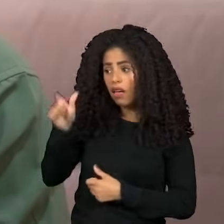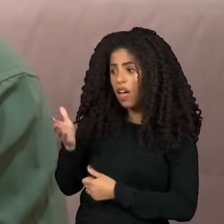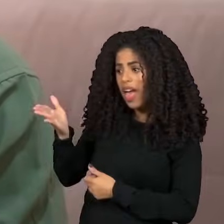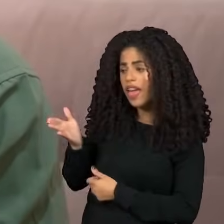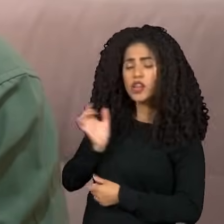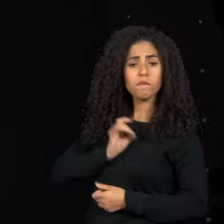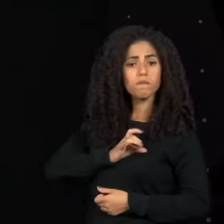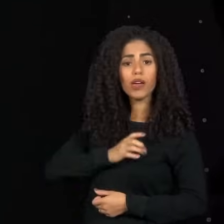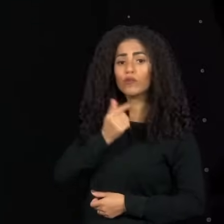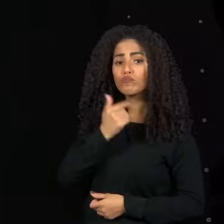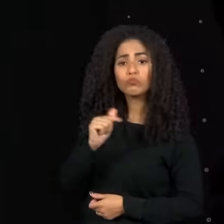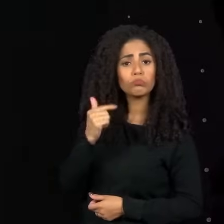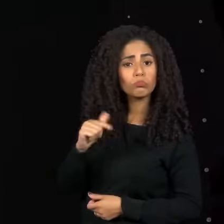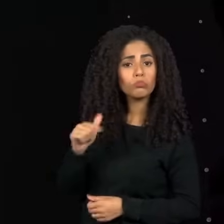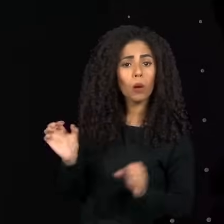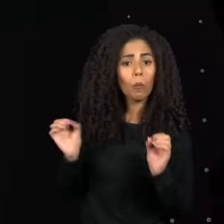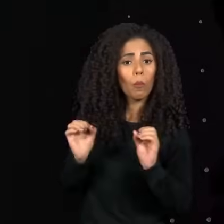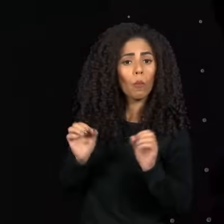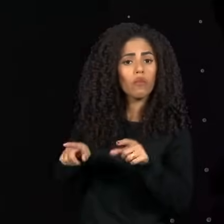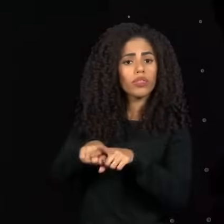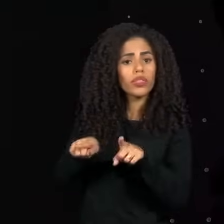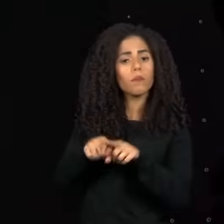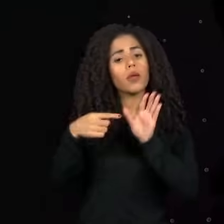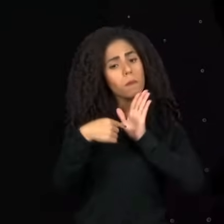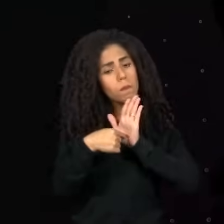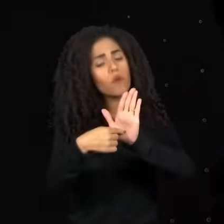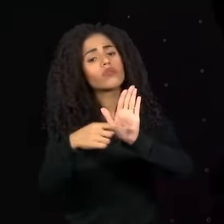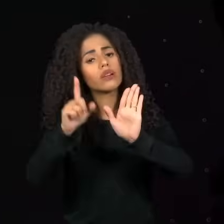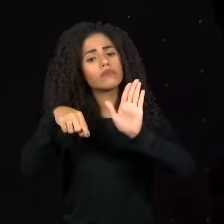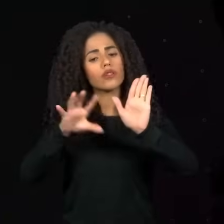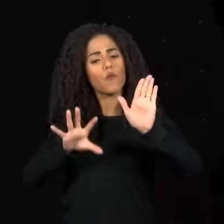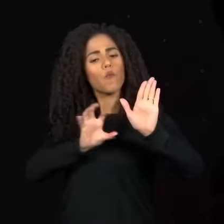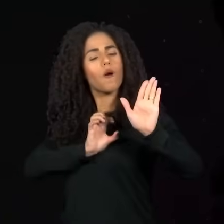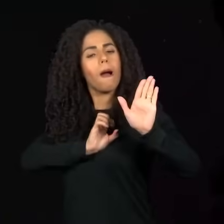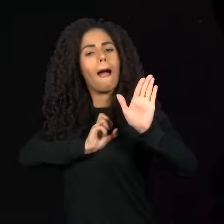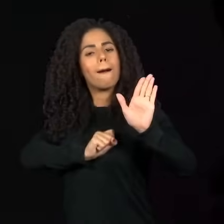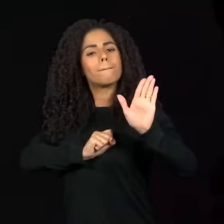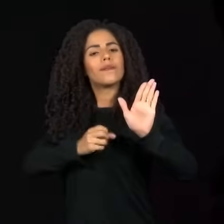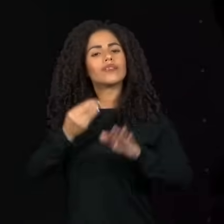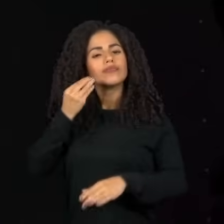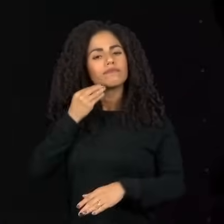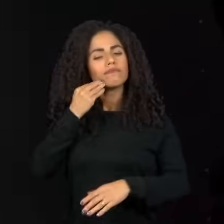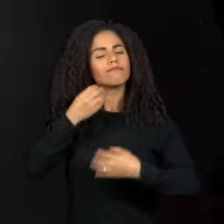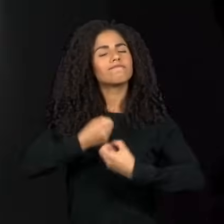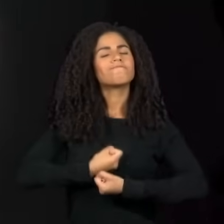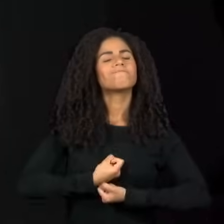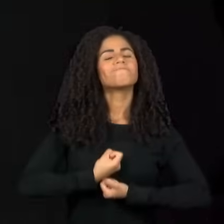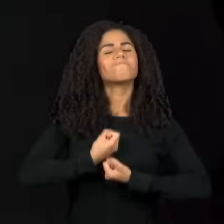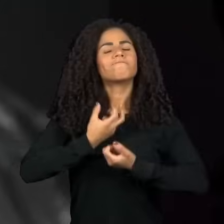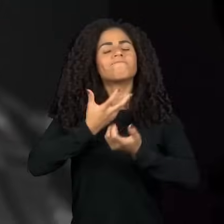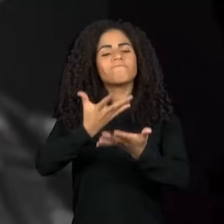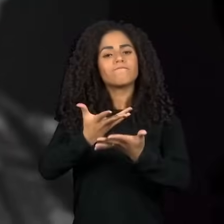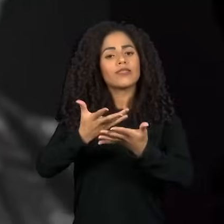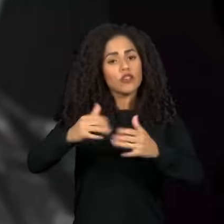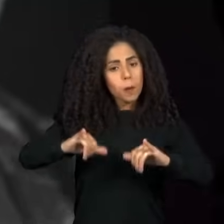se mostrar mais do que romântico, não era só para conquistar, mas um homem que conseguia botar pra fora as suas dores